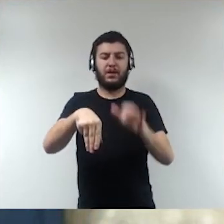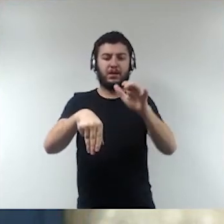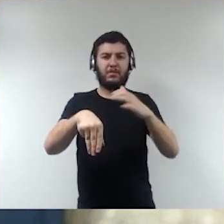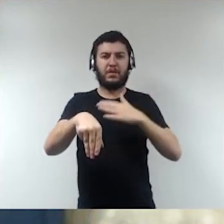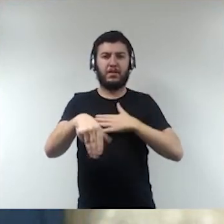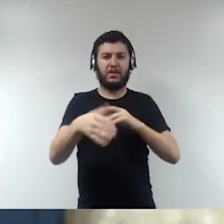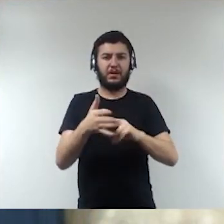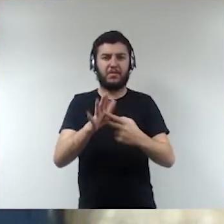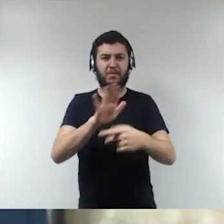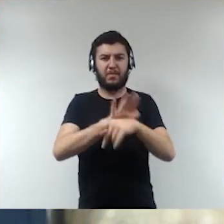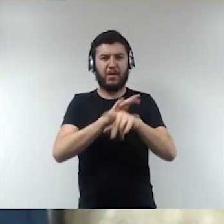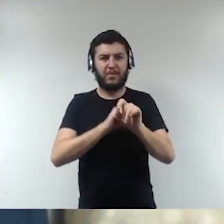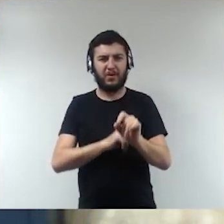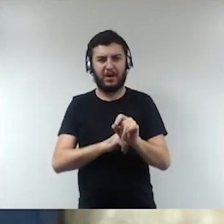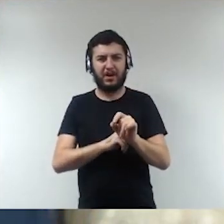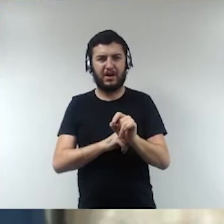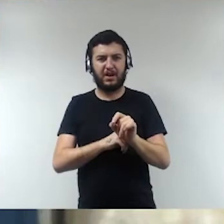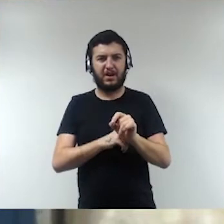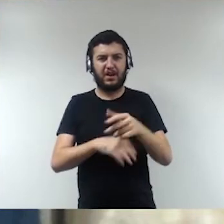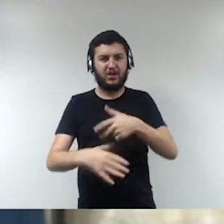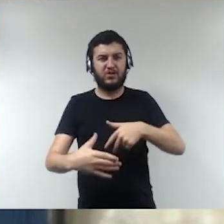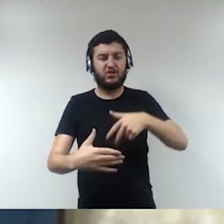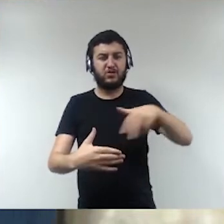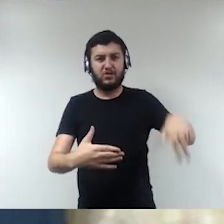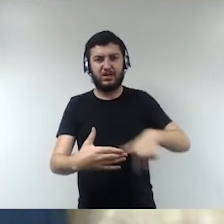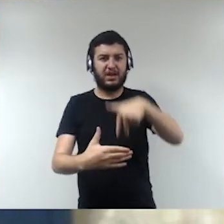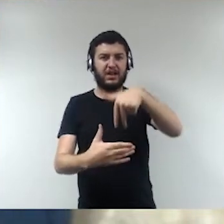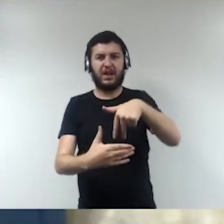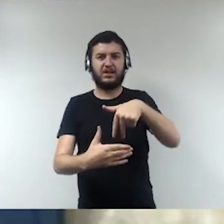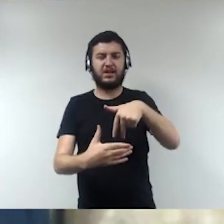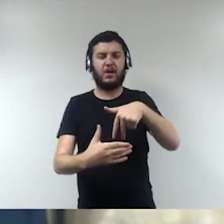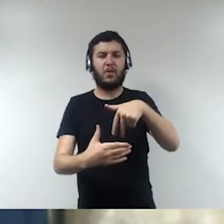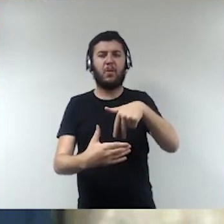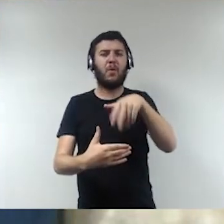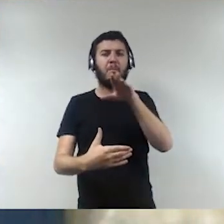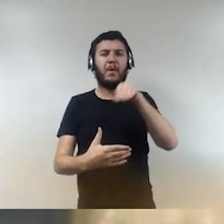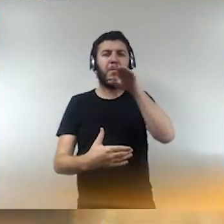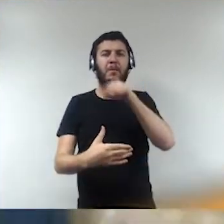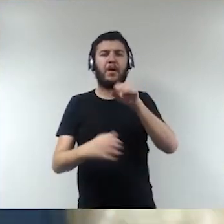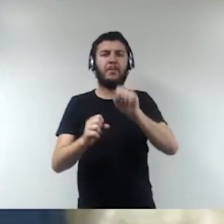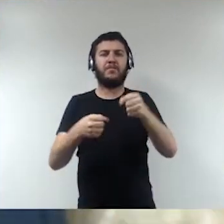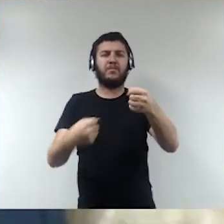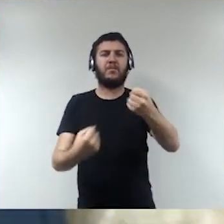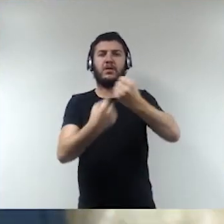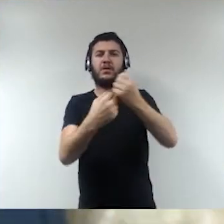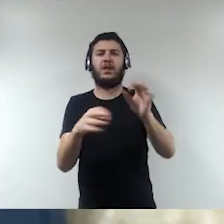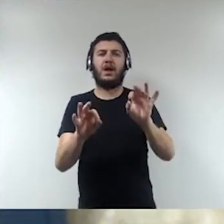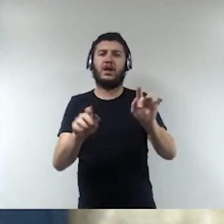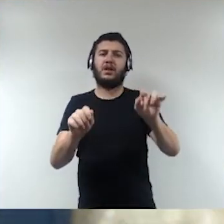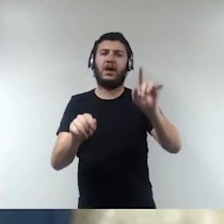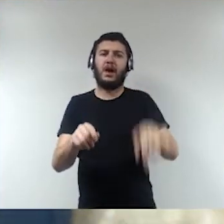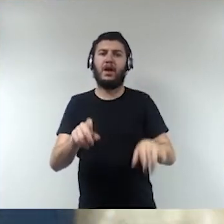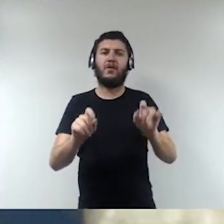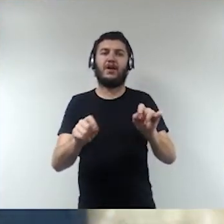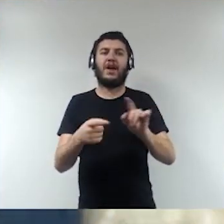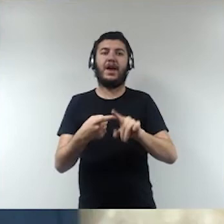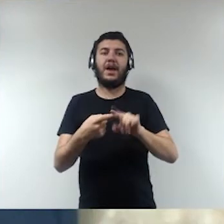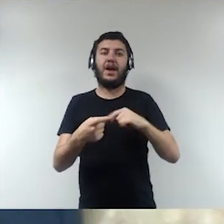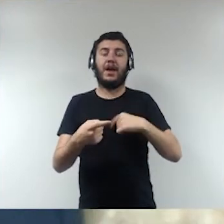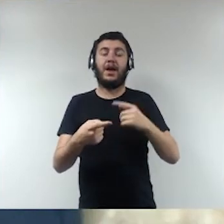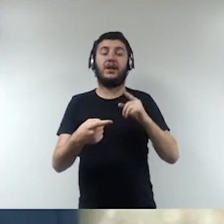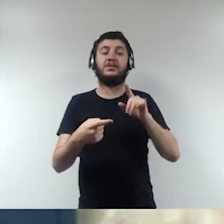oral. Isso é um memorial gravado em vídeo ou em áudio. Isso aí não é uma sustentação oral. Sustentação oral permite que a gente esteja, no